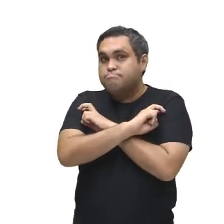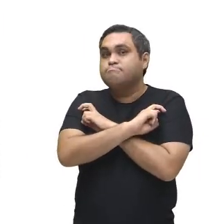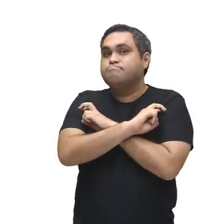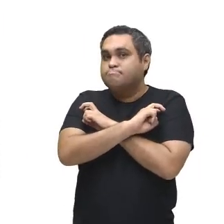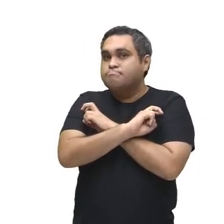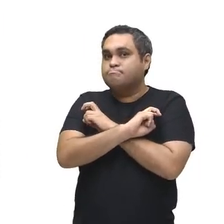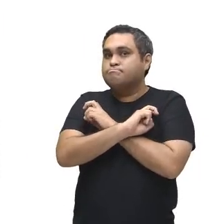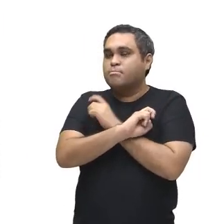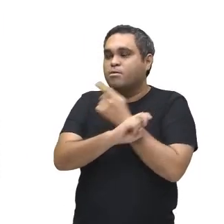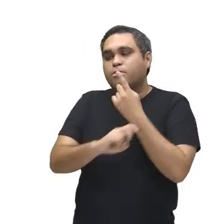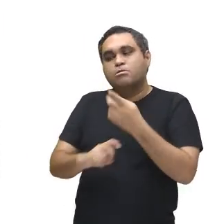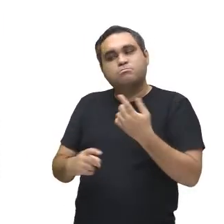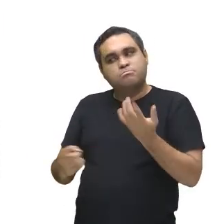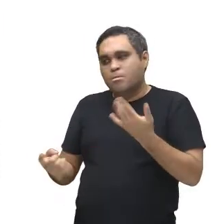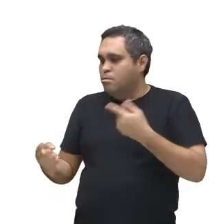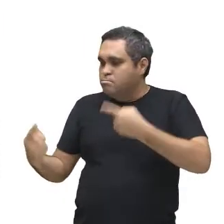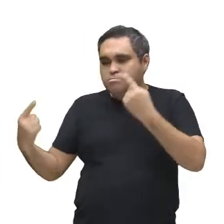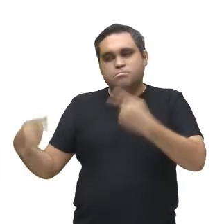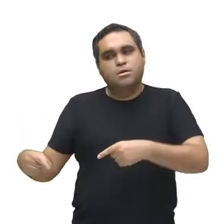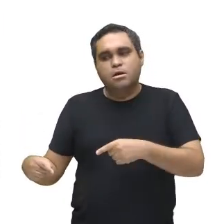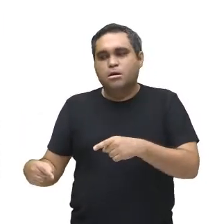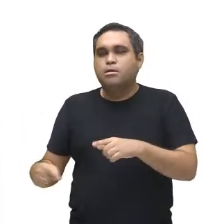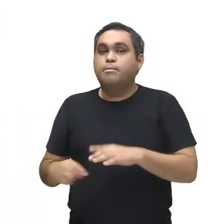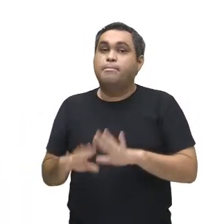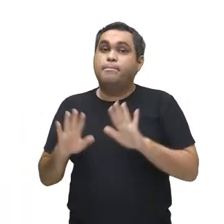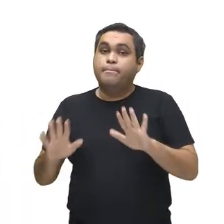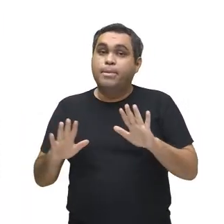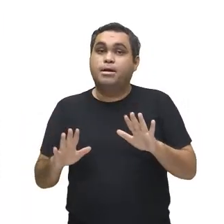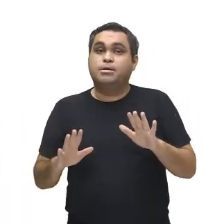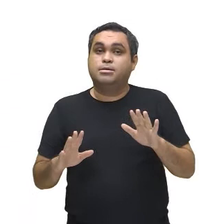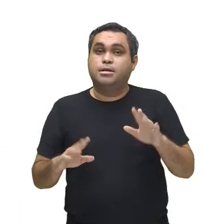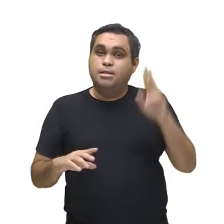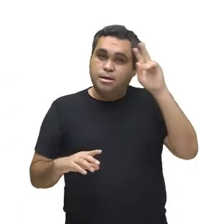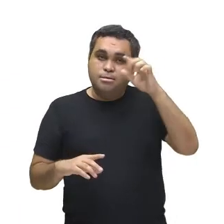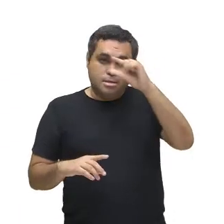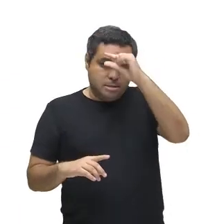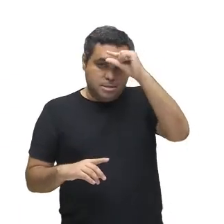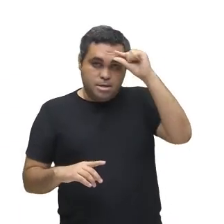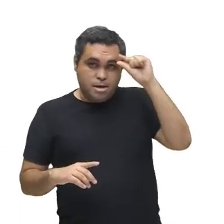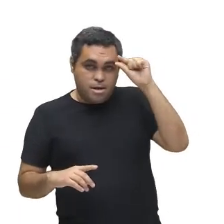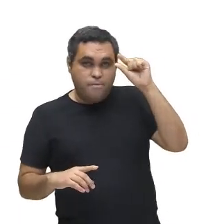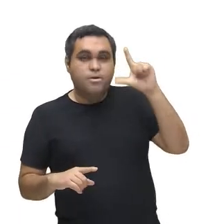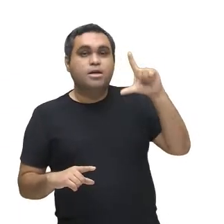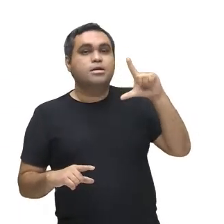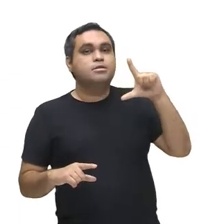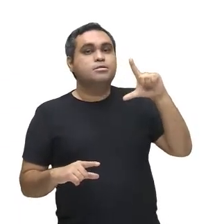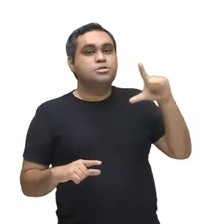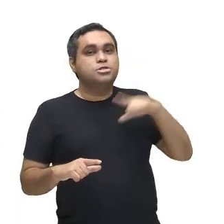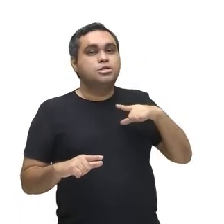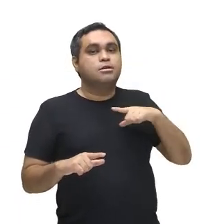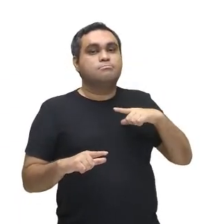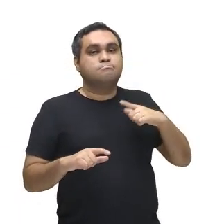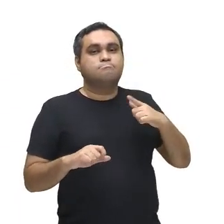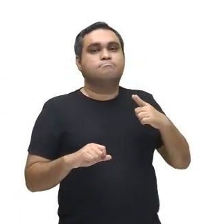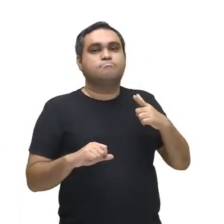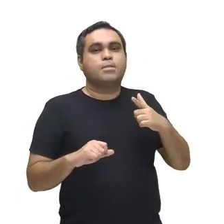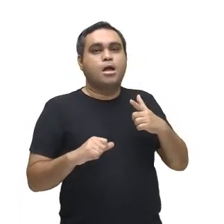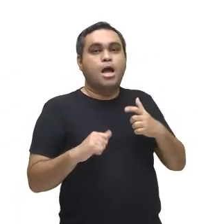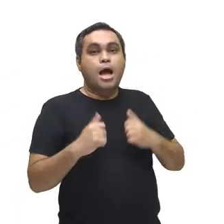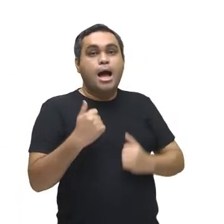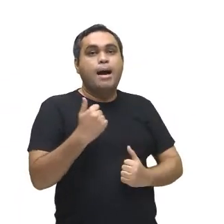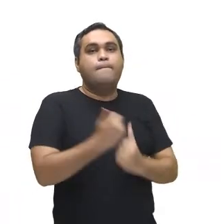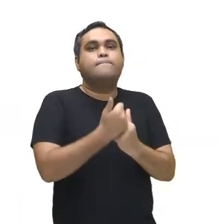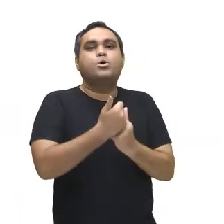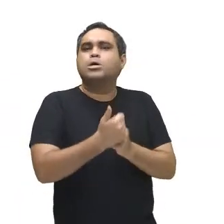pequeno país que é a Sérvia. Só que a Sérvia, como eu expliquei para vocês, tinha um aliado poderoso, que era a